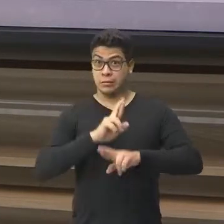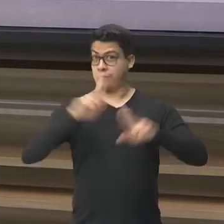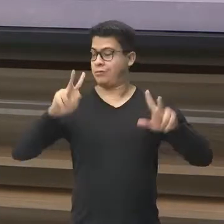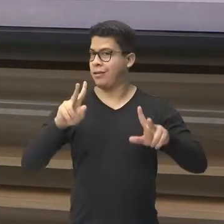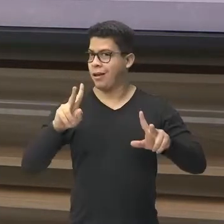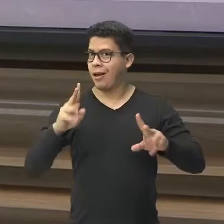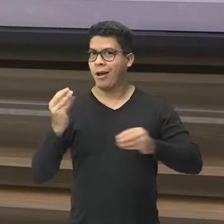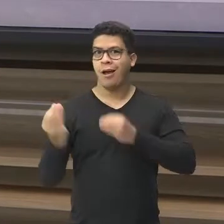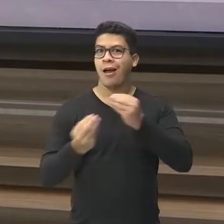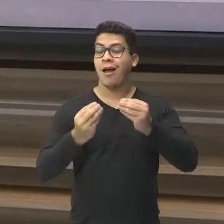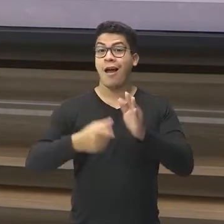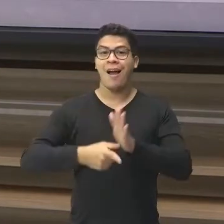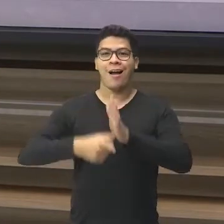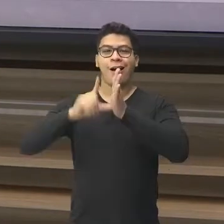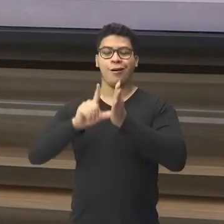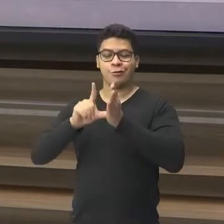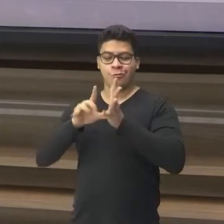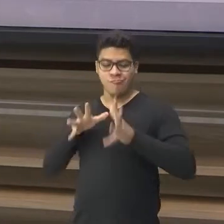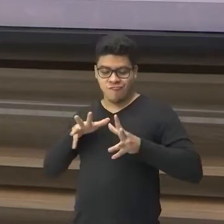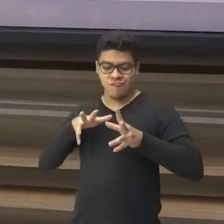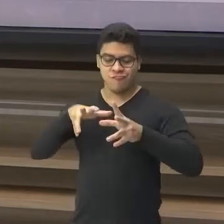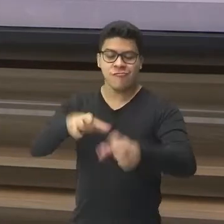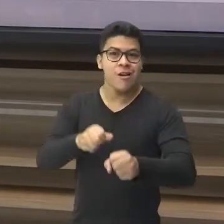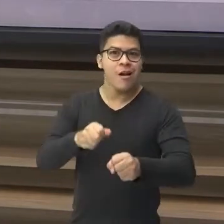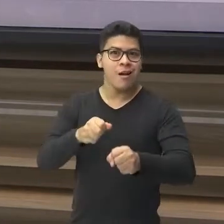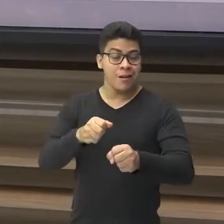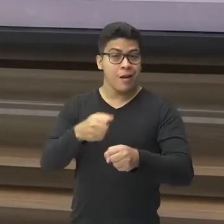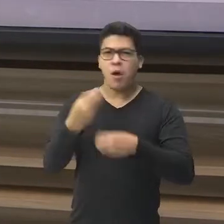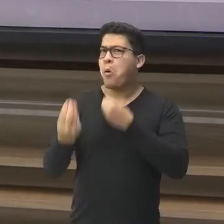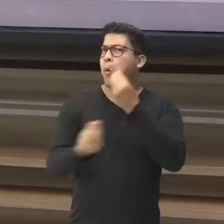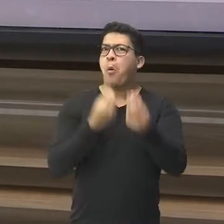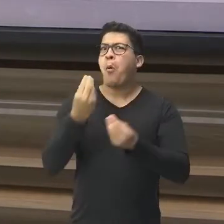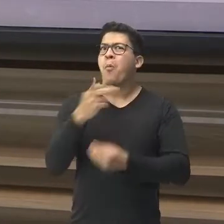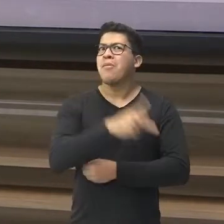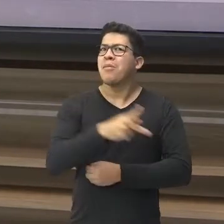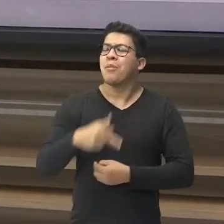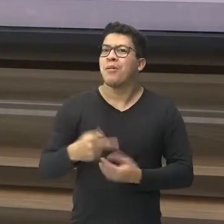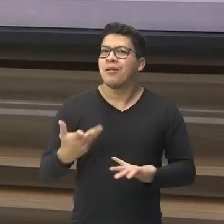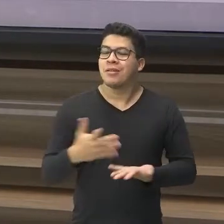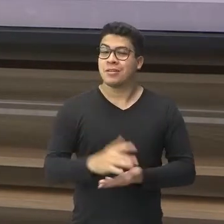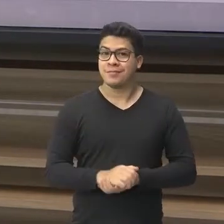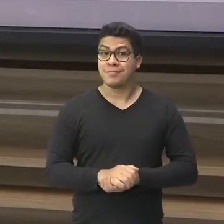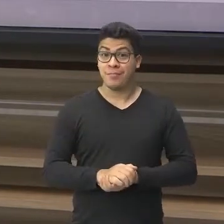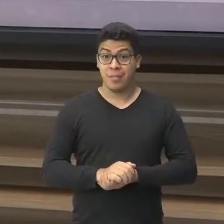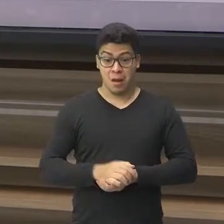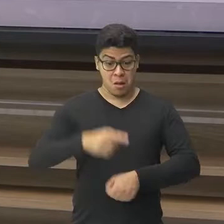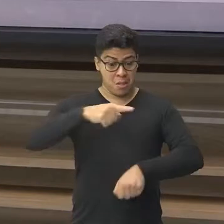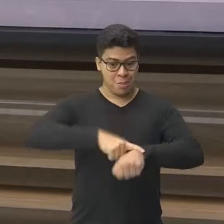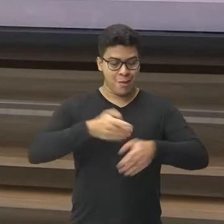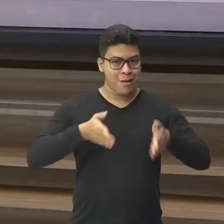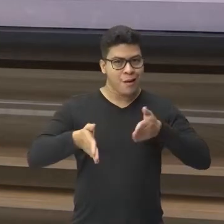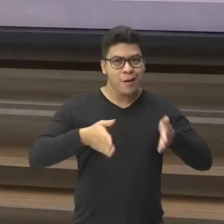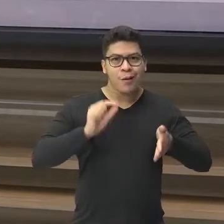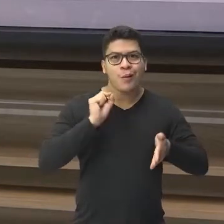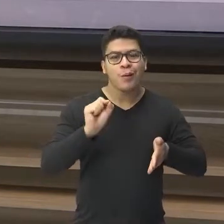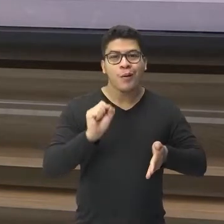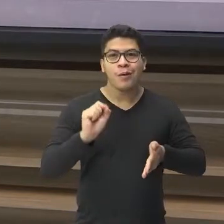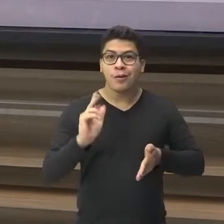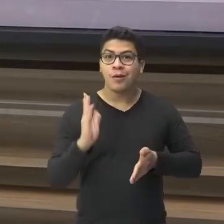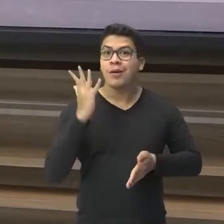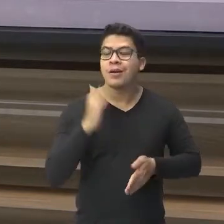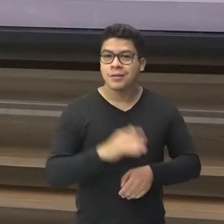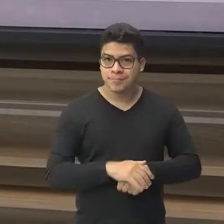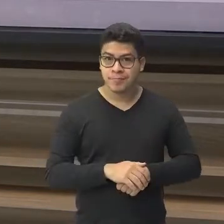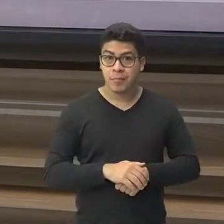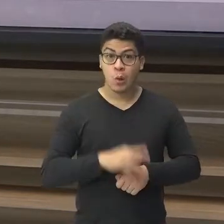União Soviética. Como assim, professora Isabel? Porque nesse momento, aqui na Batalha de Stalingrado, os